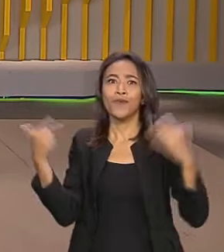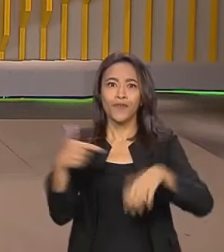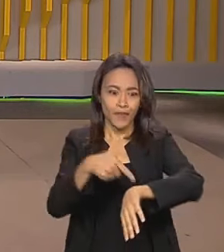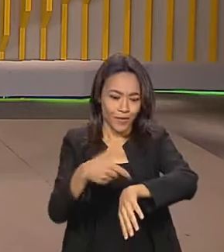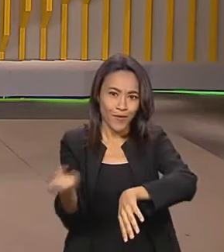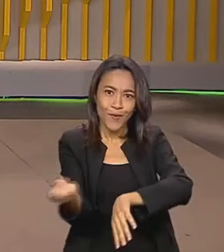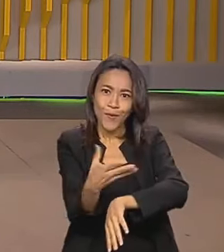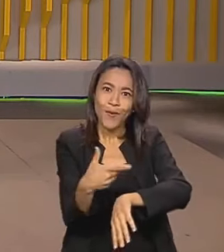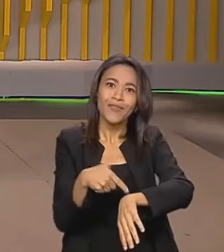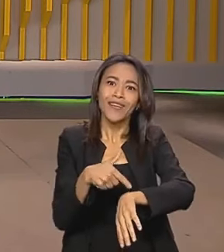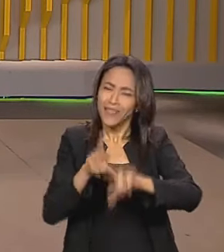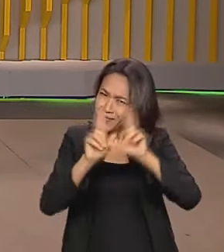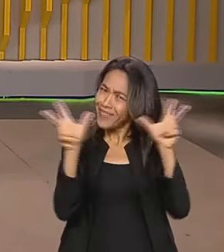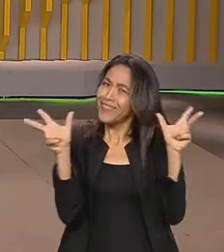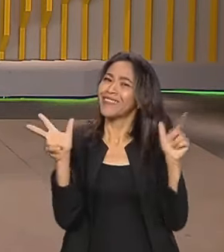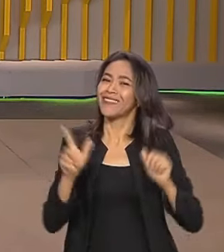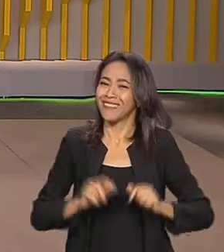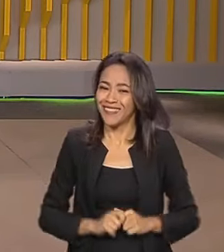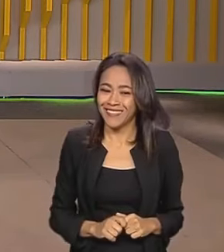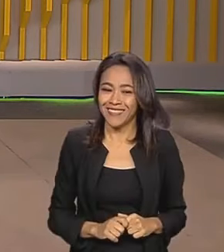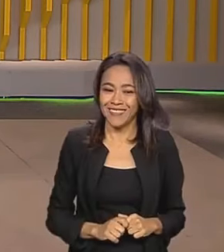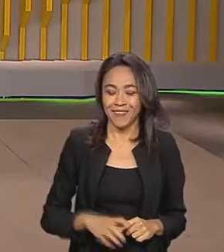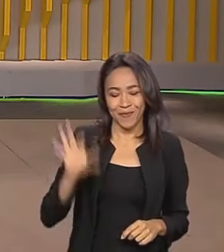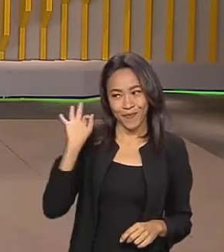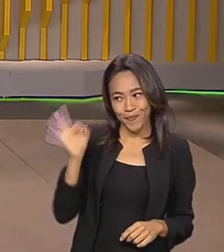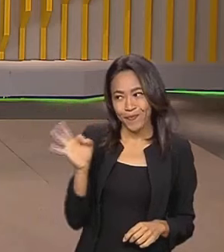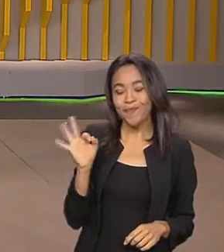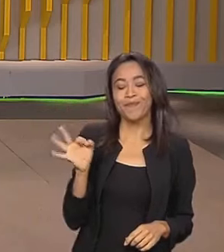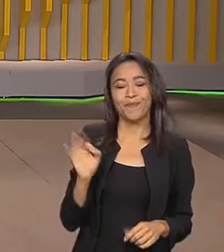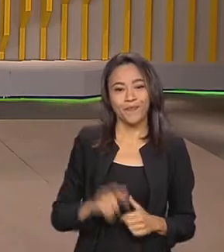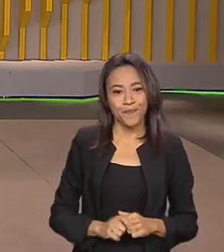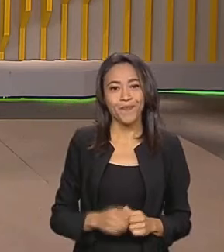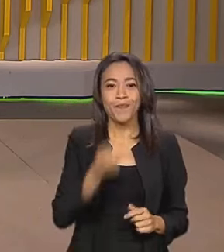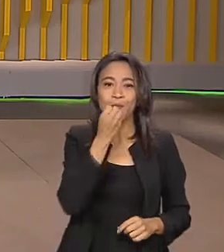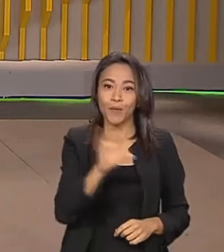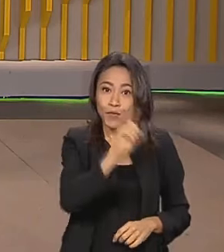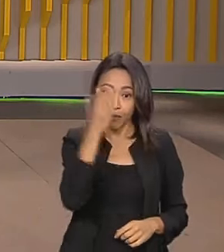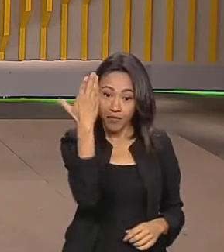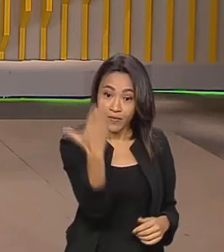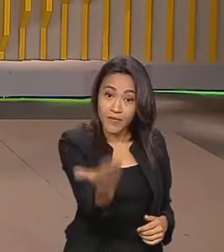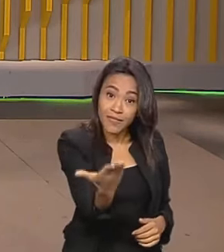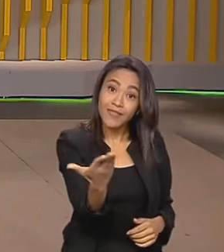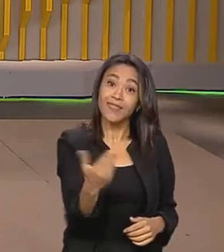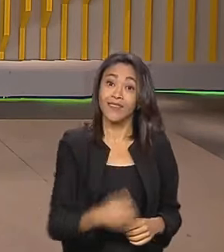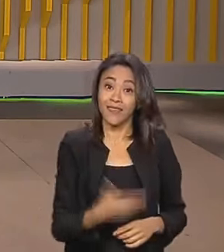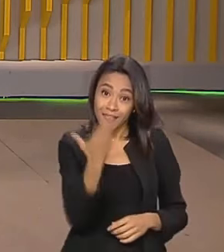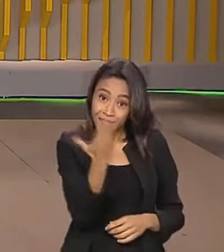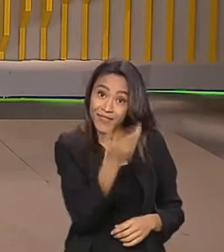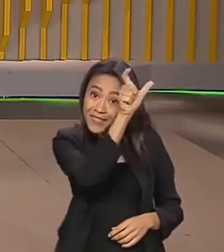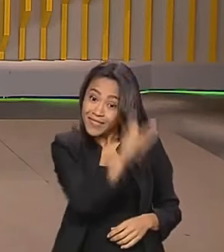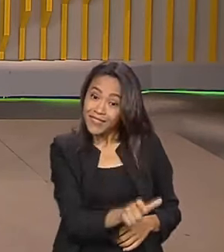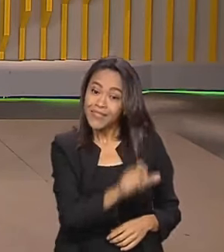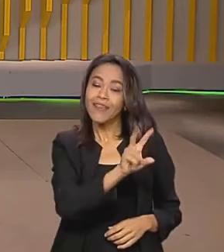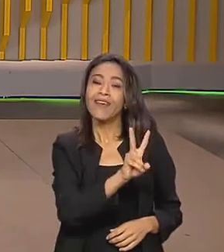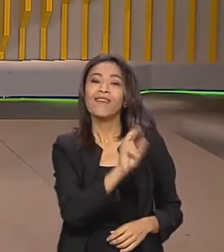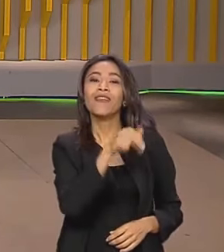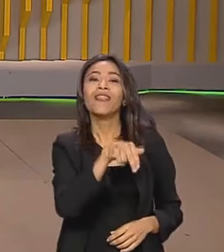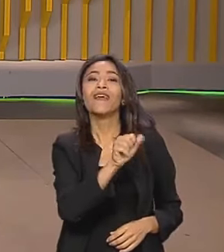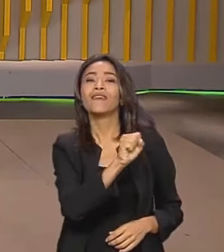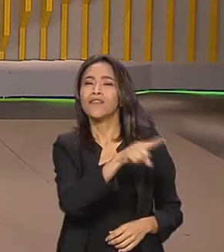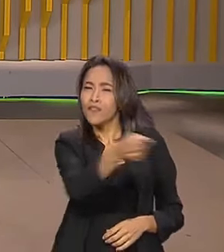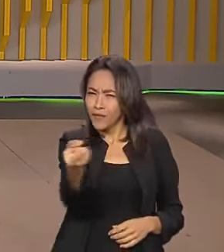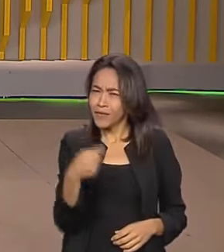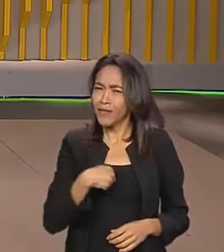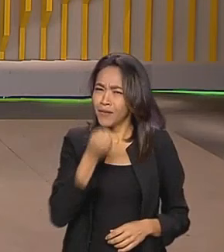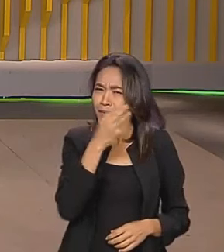um formato bem diferente é isso mesmo na Gabriela um bom dia para você Bom dia Vanessa Bom dia a todos que nos